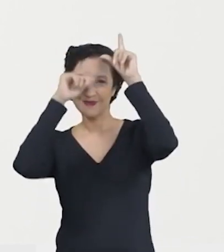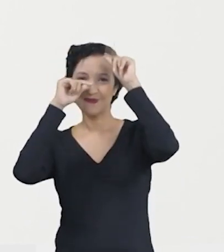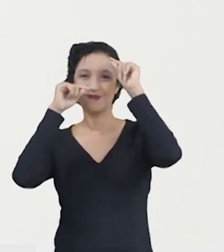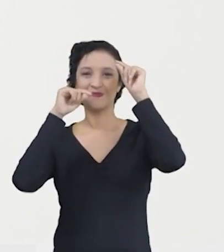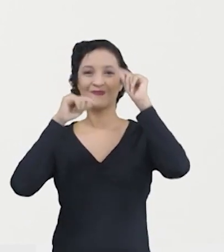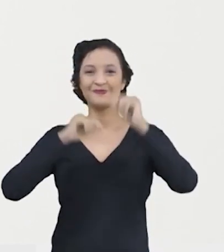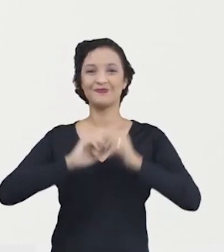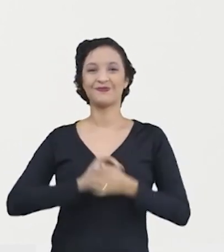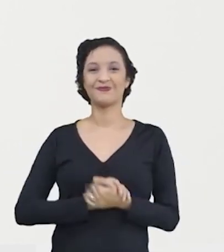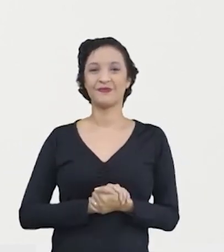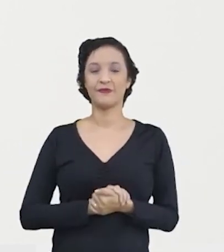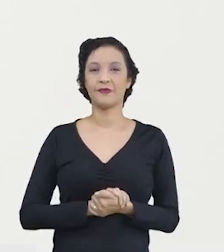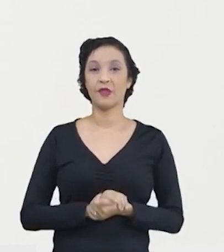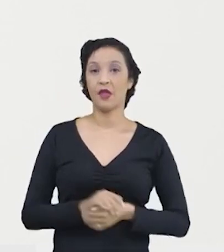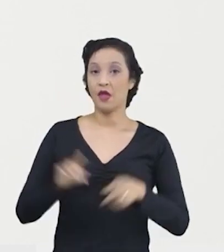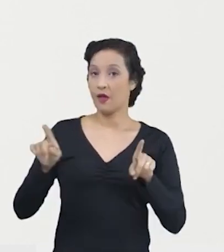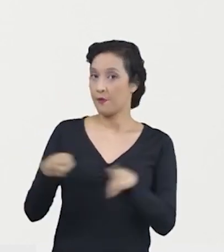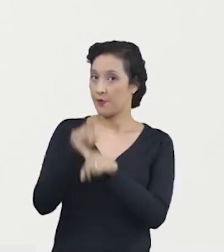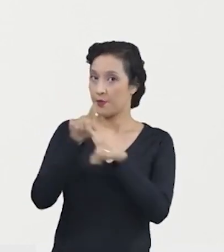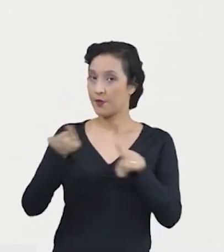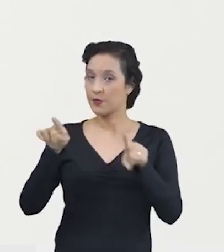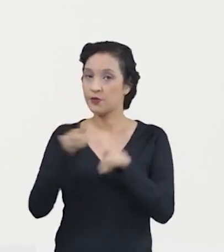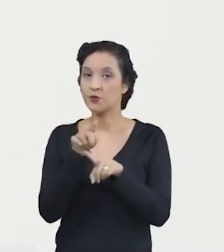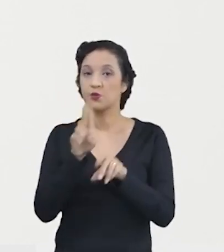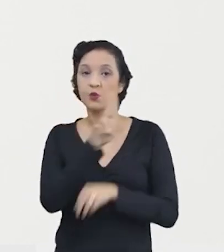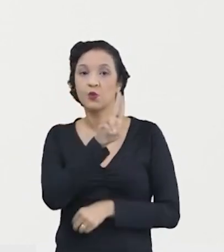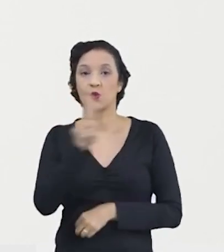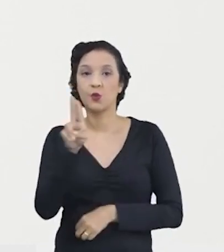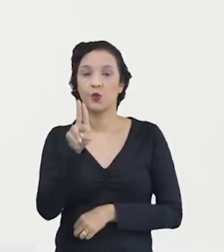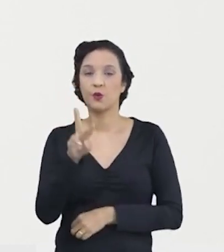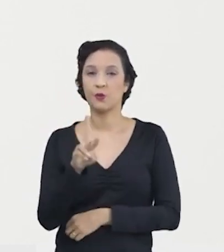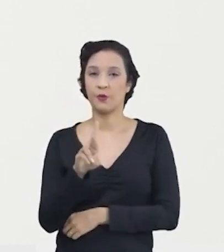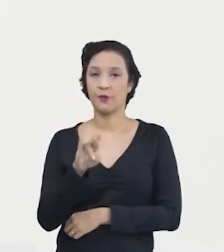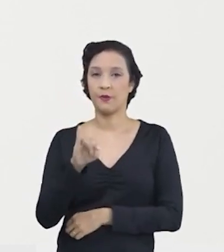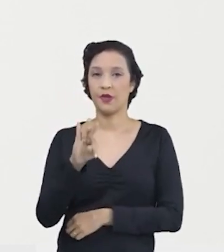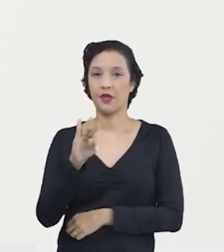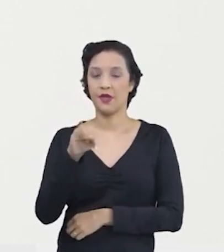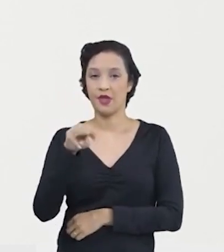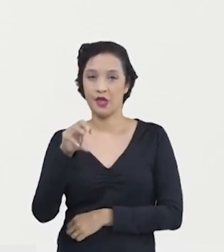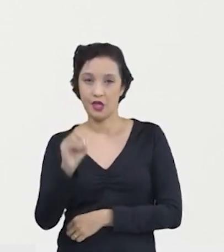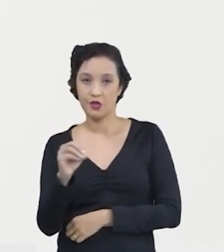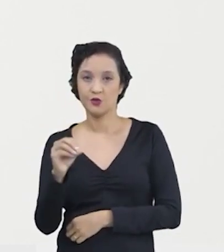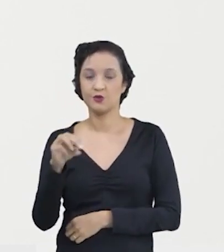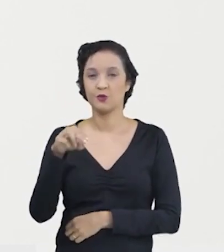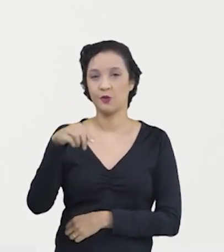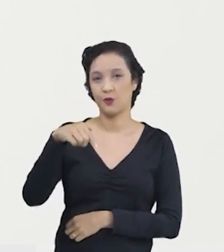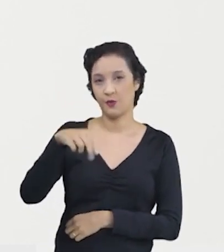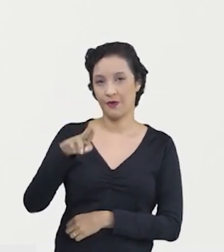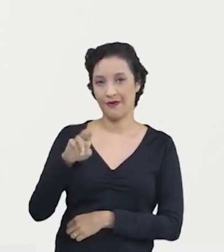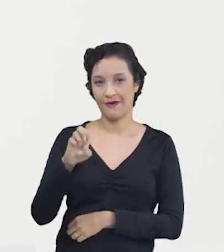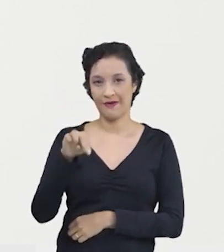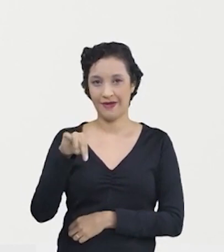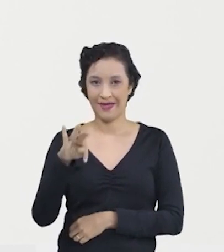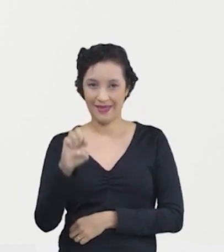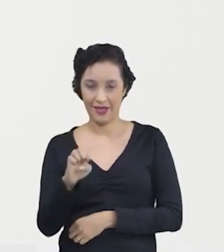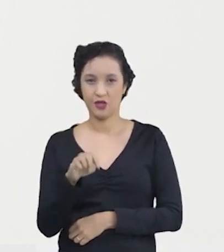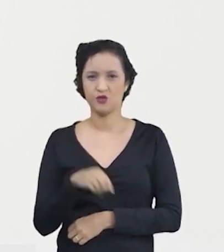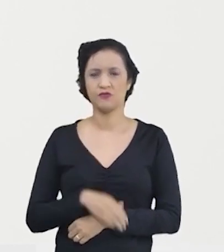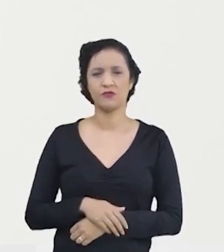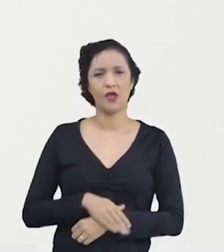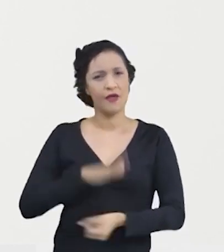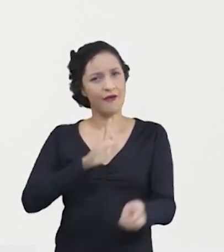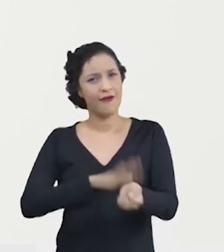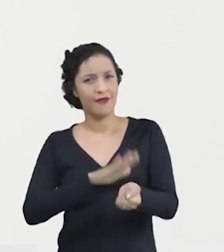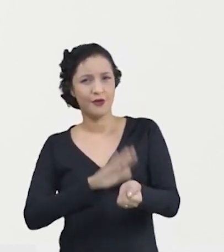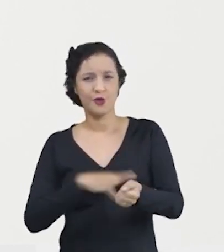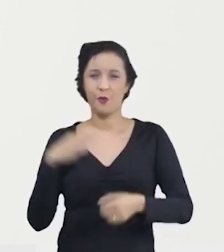O nome da música é Ritmo Quente, Boi Caprichoso. Olha só, no ritmo quente você